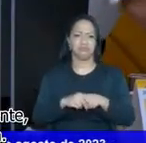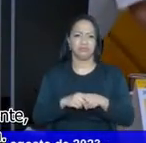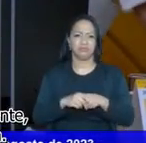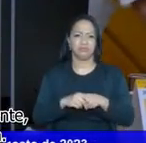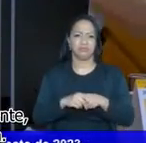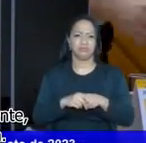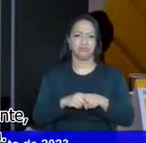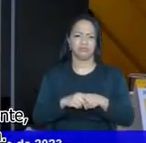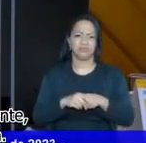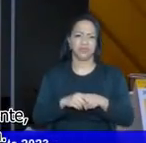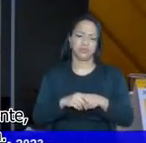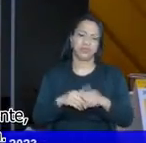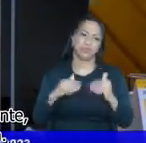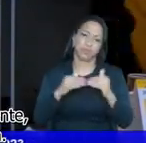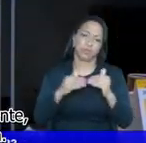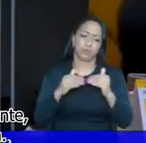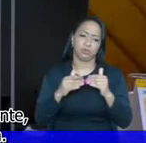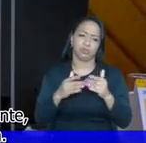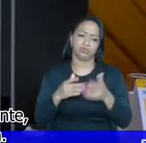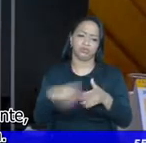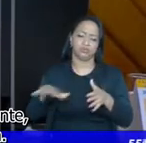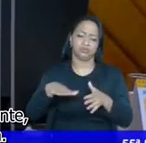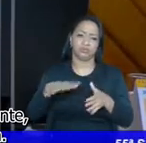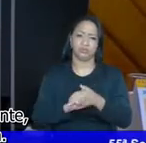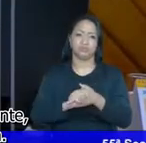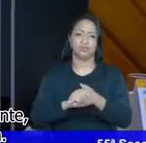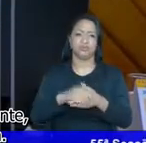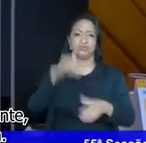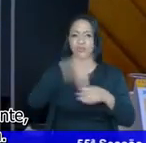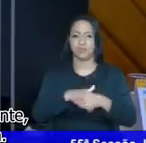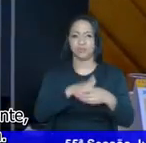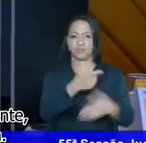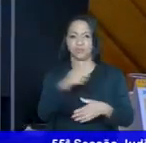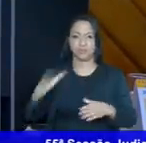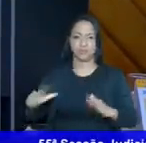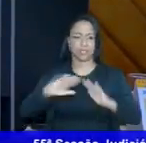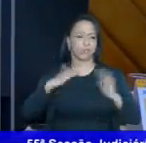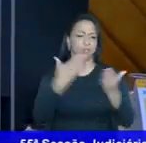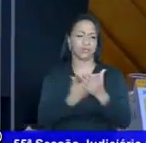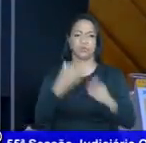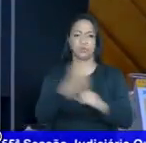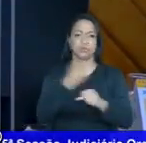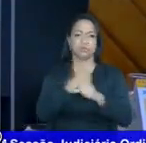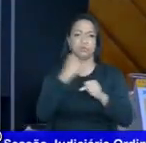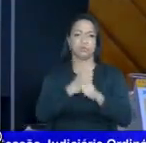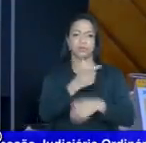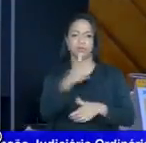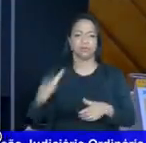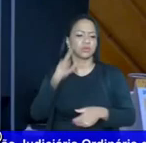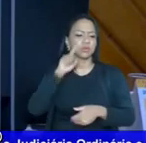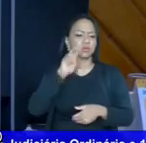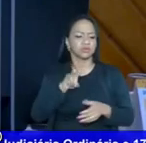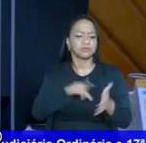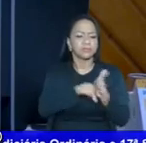de acordo com o caso concreto. Na eleição é diferente. Na eleição nós não temos uma escola construída. Nós não temos como